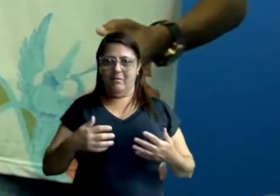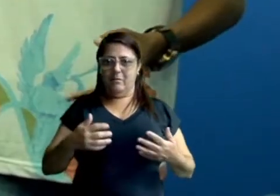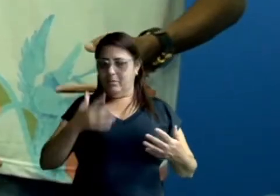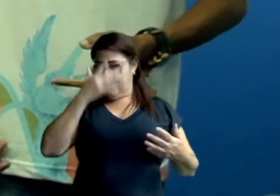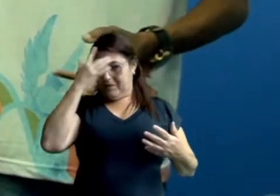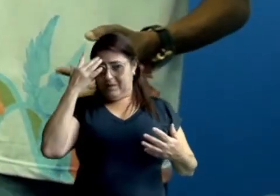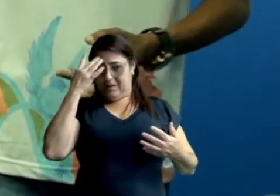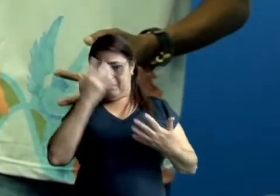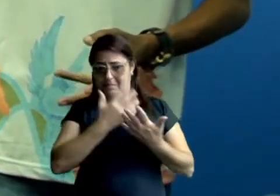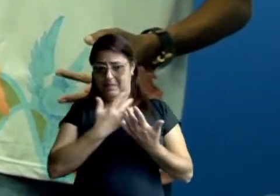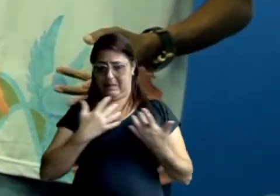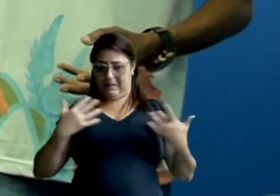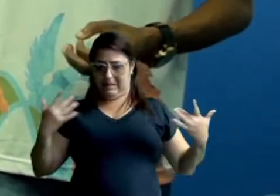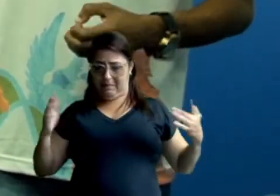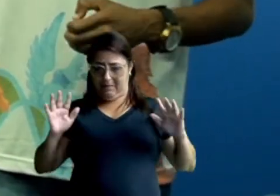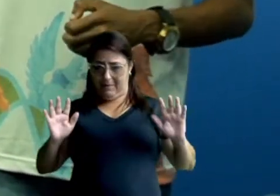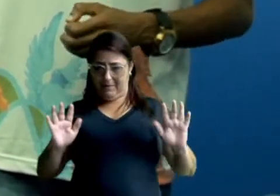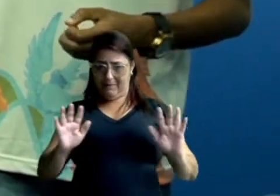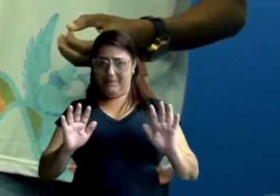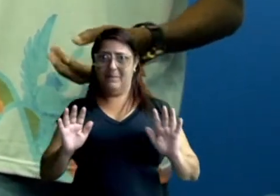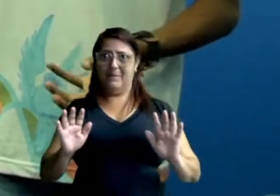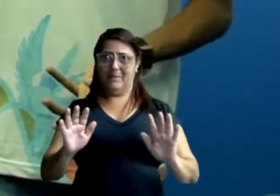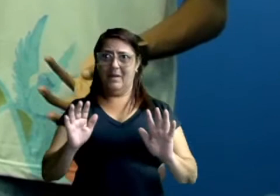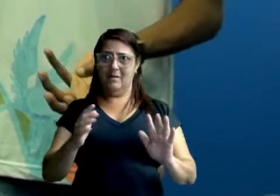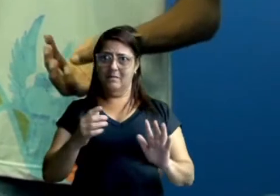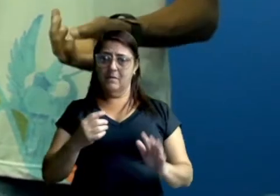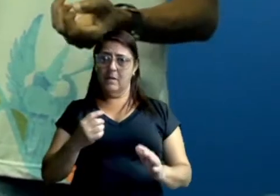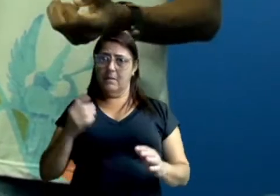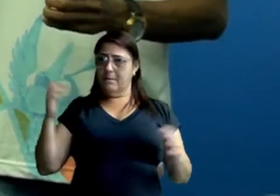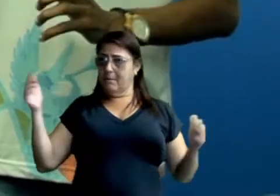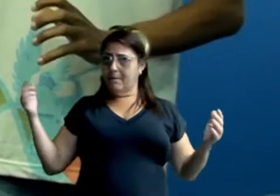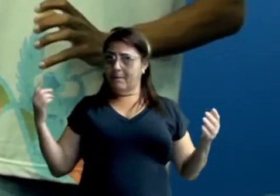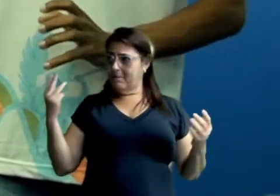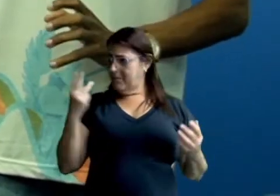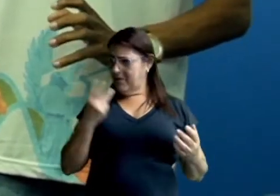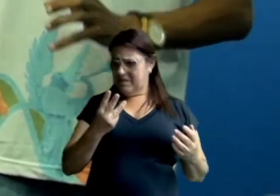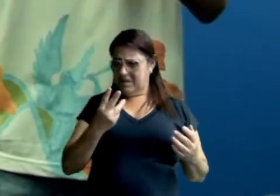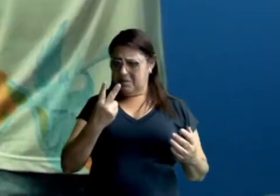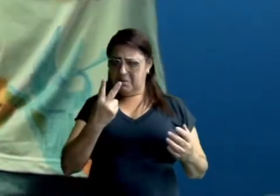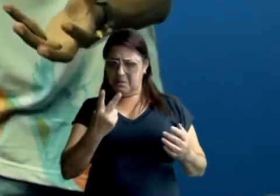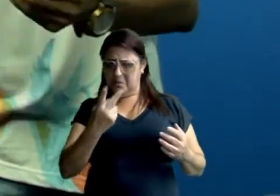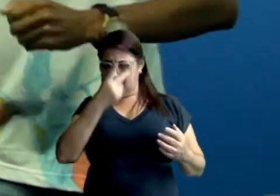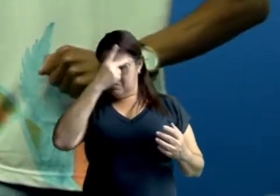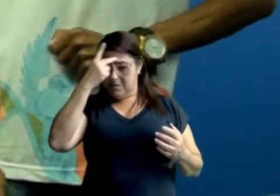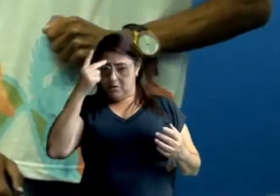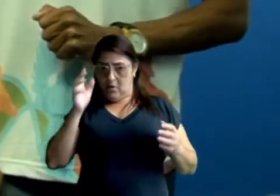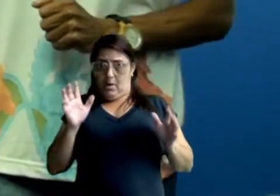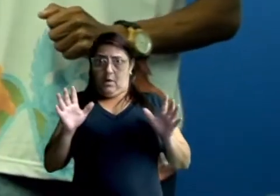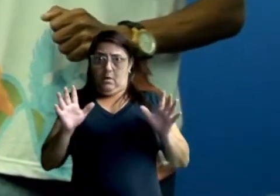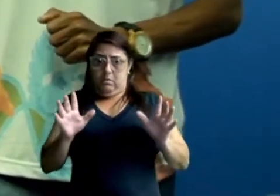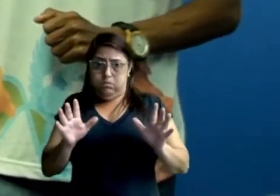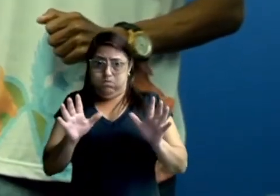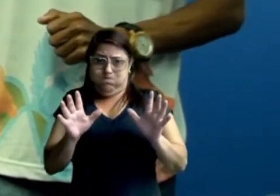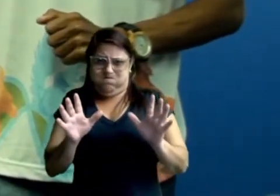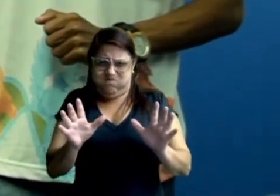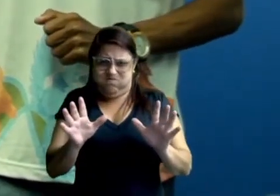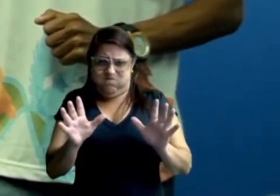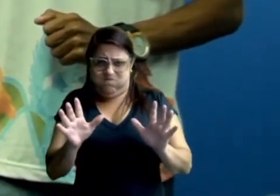distribuída, né, para todo mundo ali. Quanto menos pessoa tiver, mais força você vai ter que